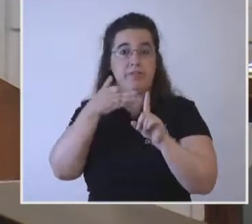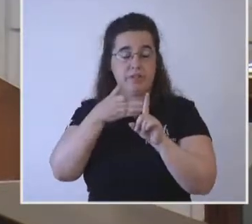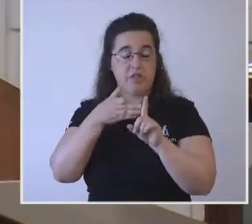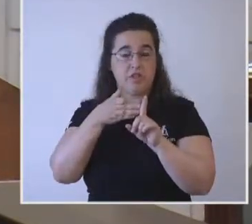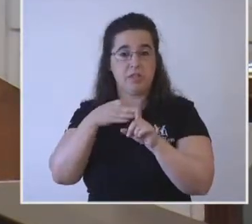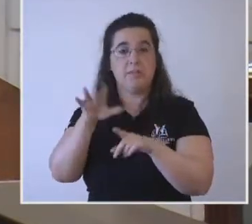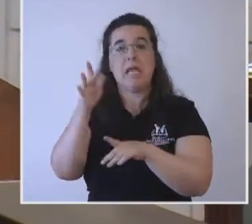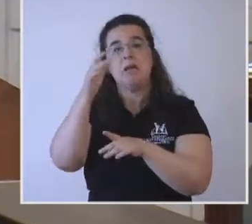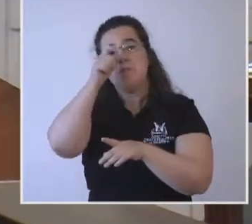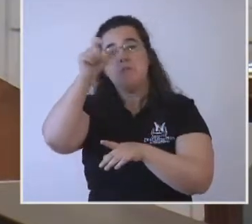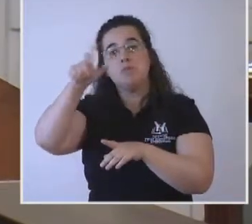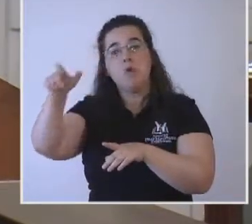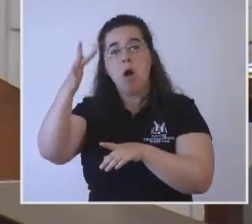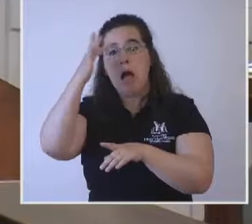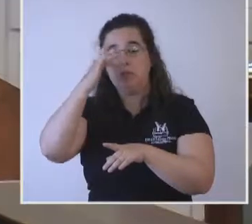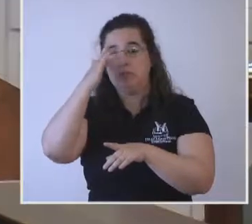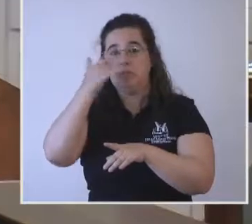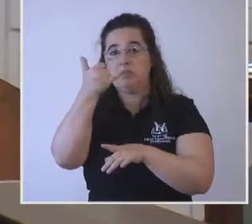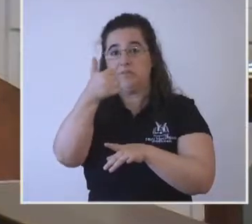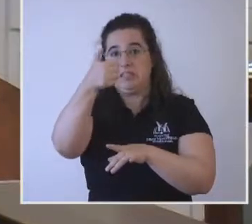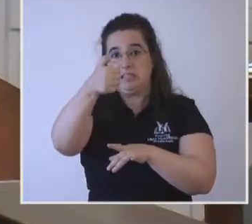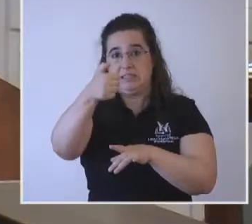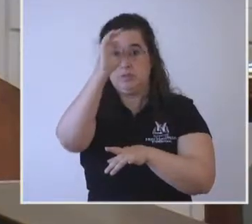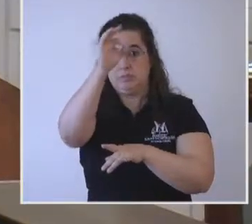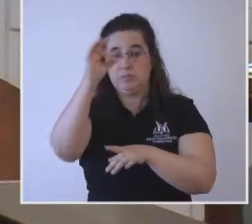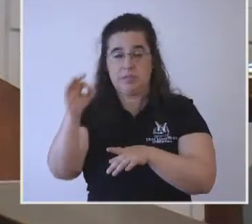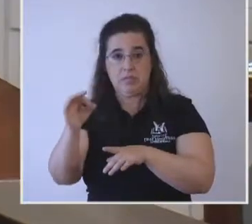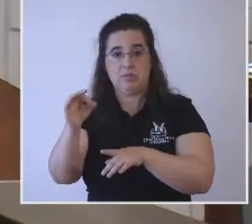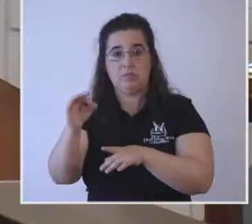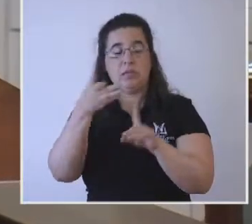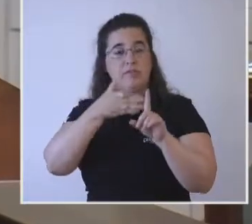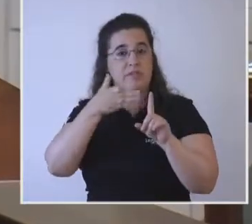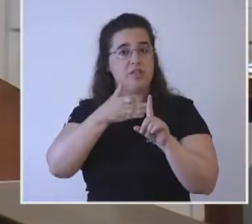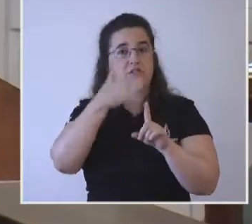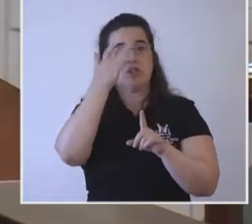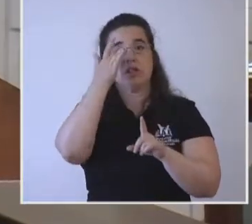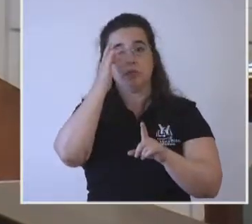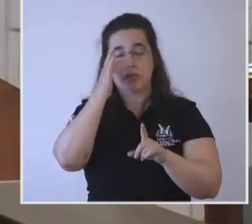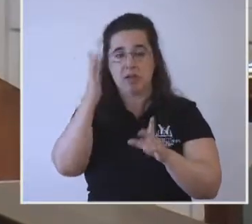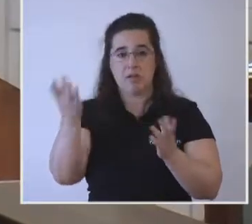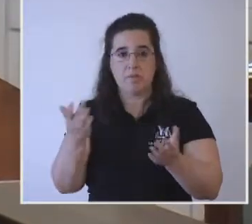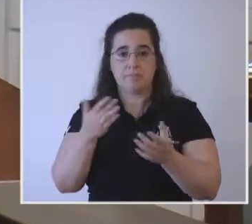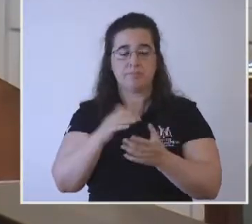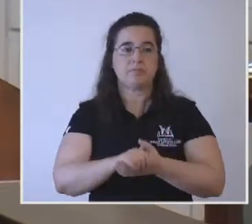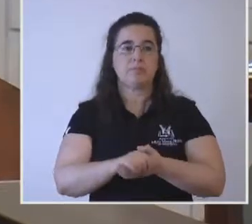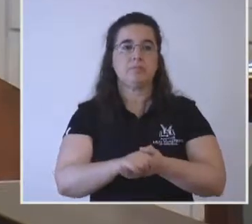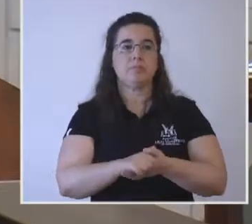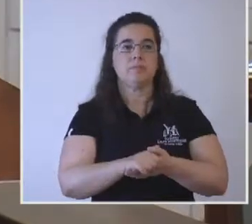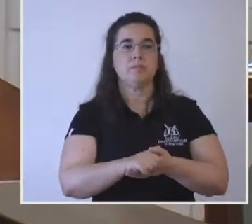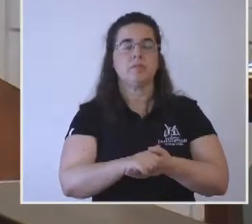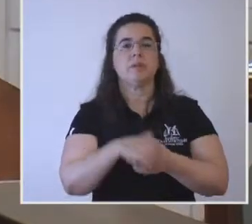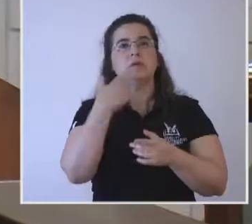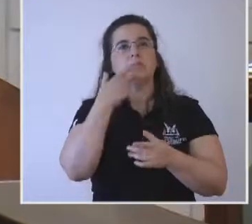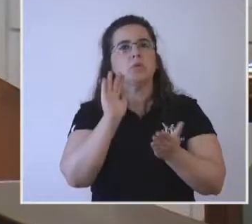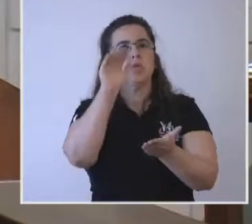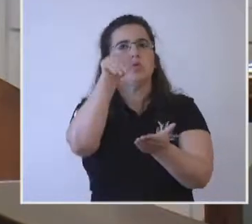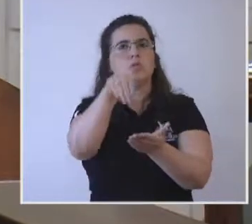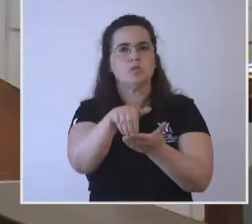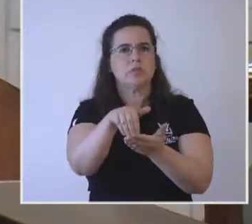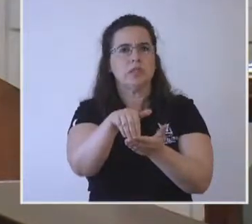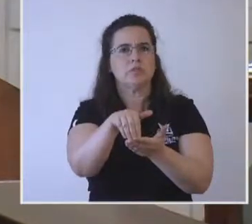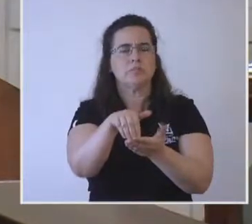comparação, 25% da população eram indivíduos de raça negra, nós vamos encontrar os mesmos resultados. Os vegetarianos sempre à frente